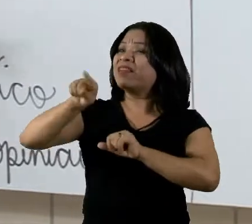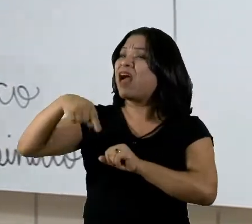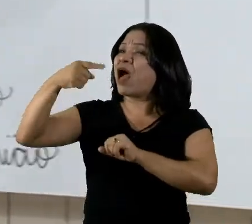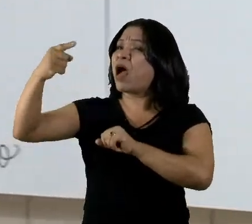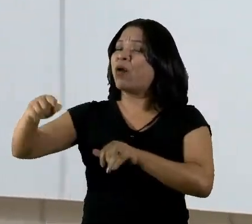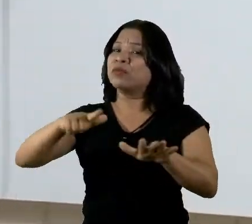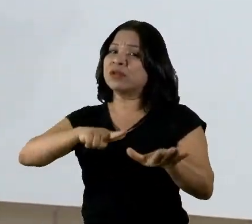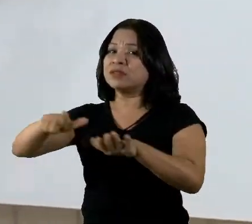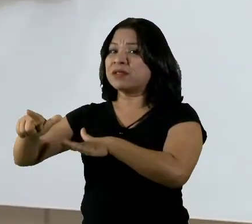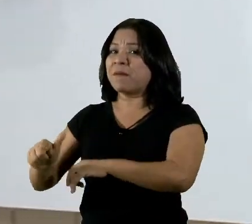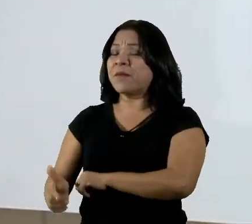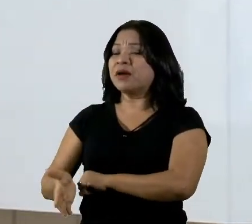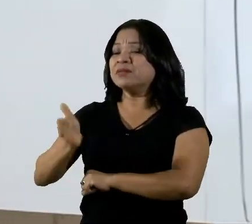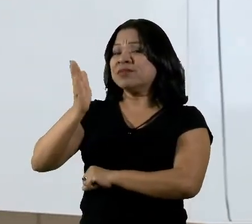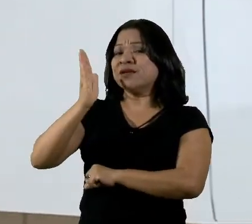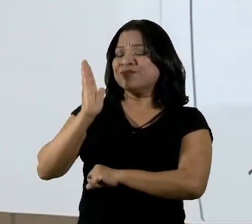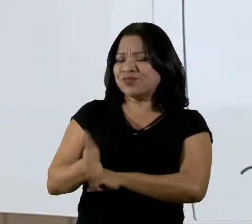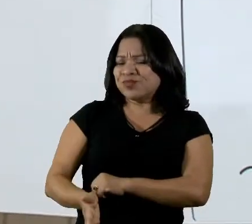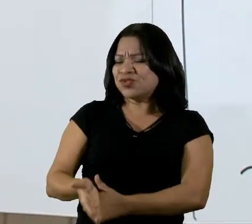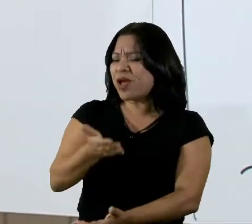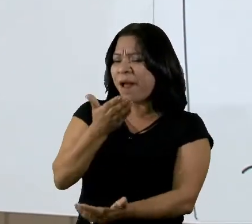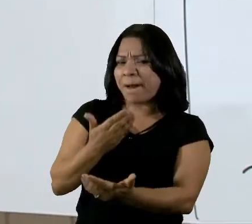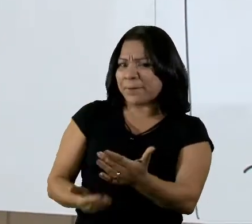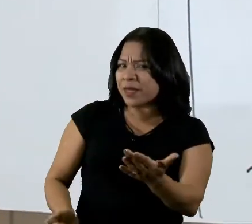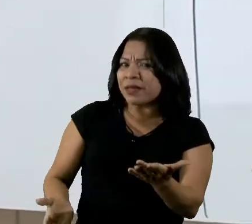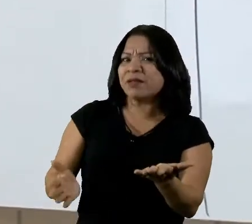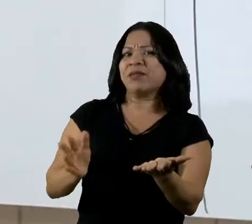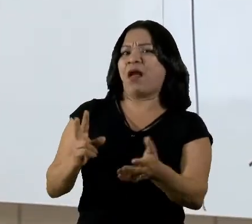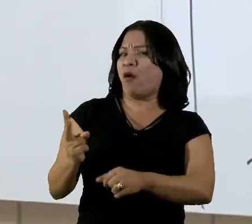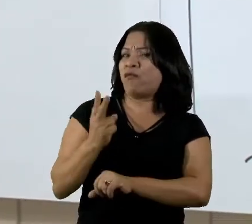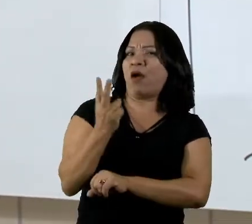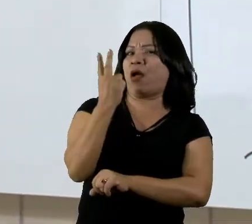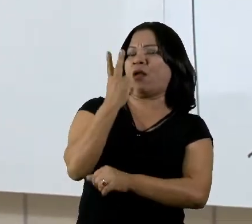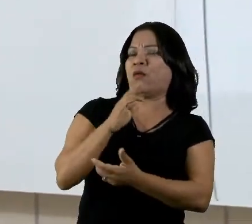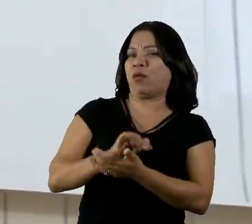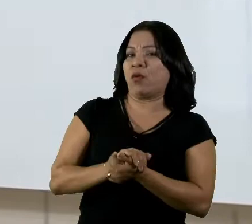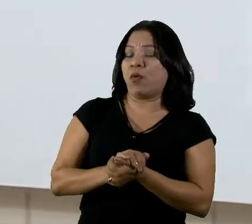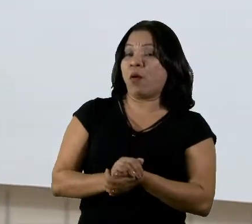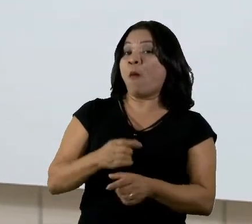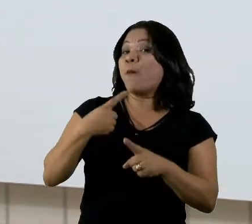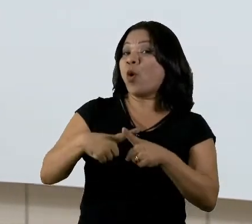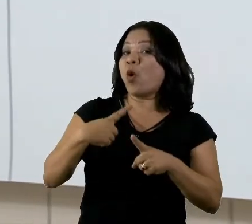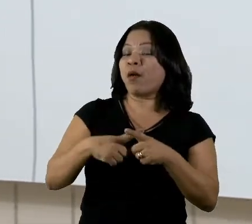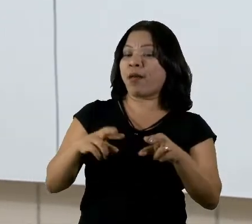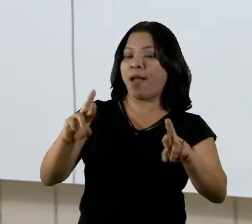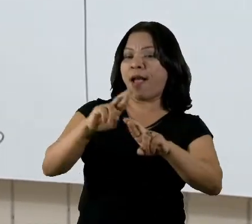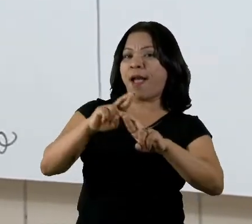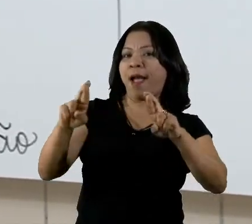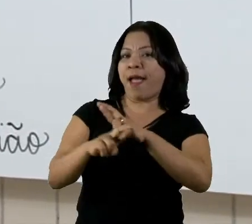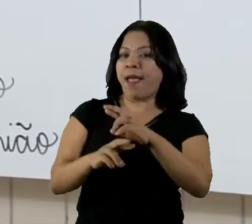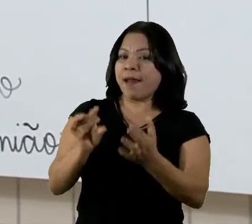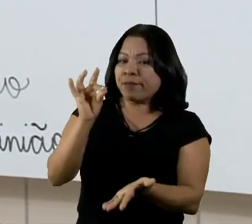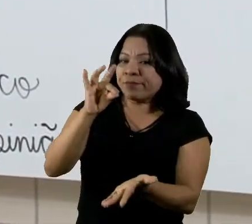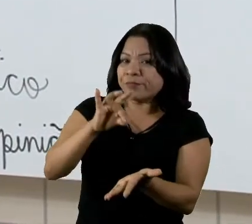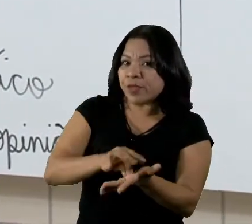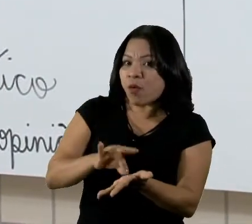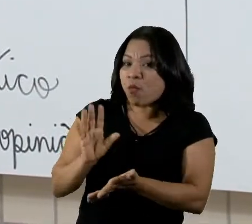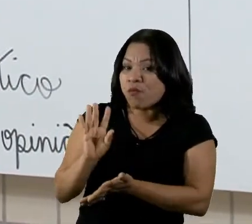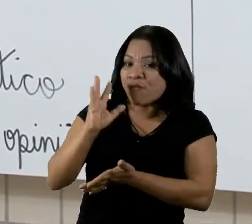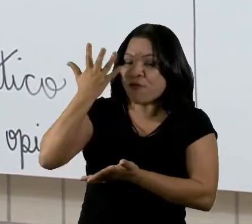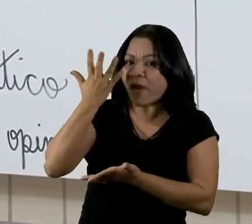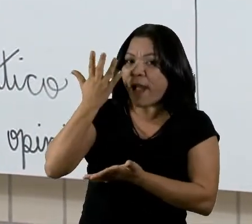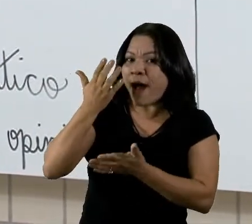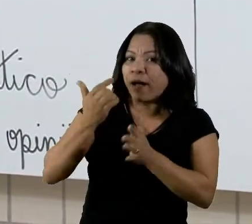quê? Porque existe essa relação, ela se relaciona com os fatos que são apresentados nas